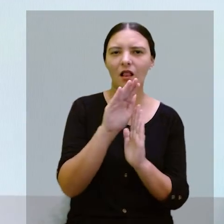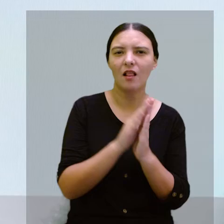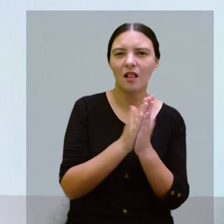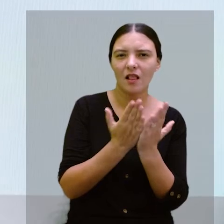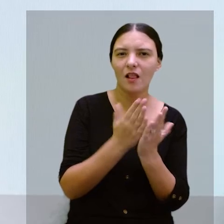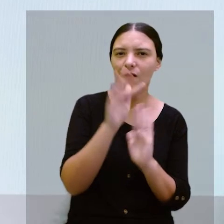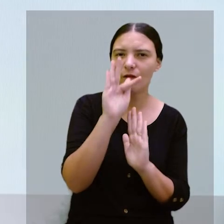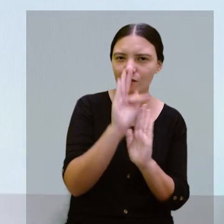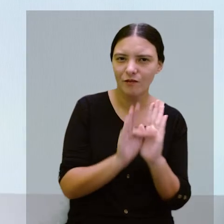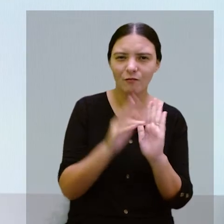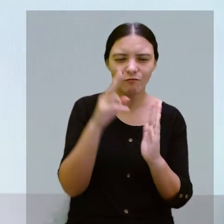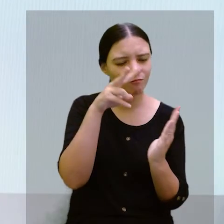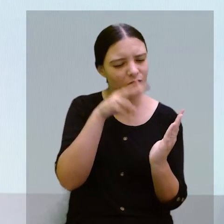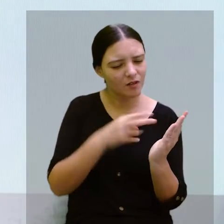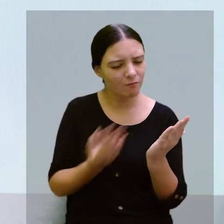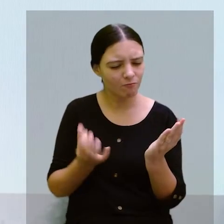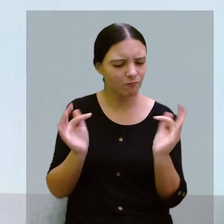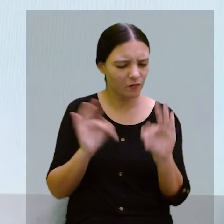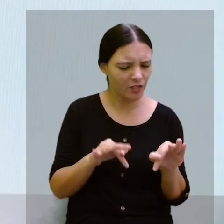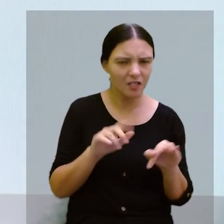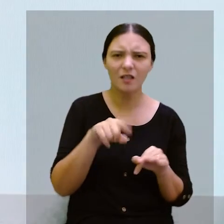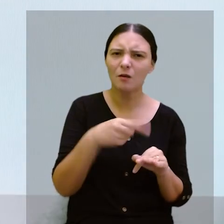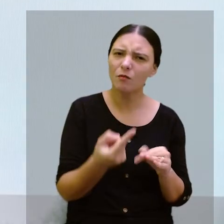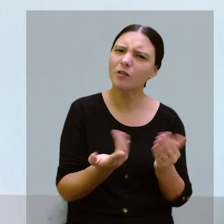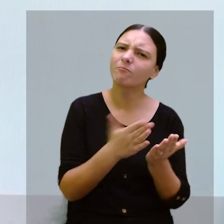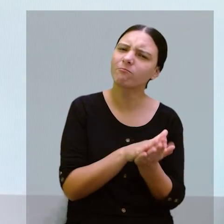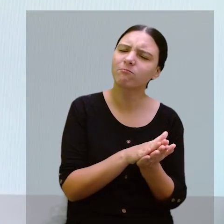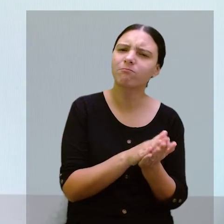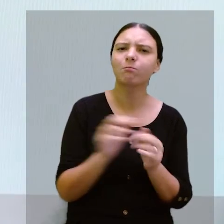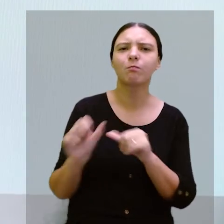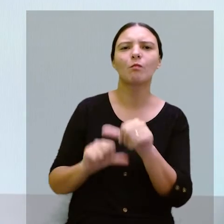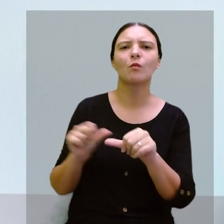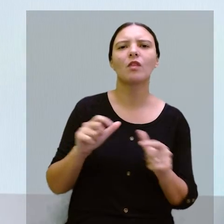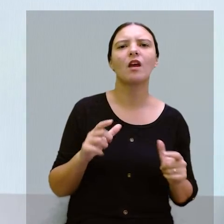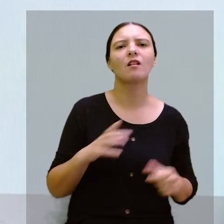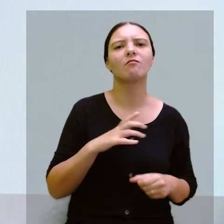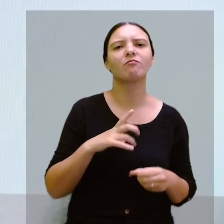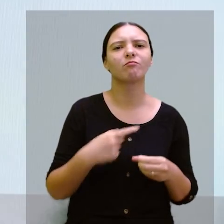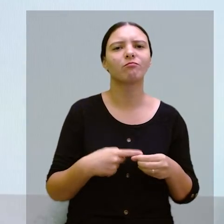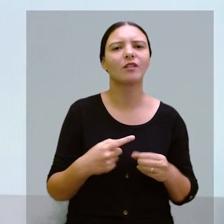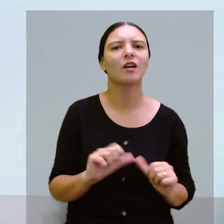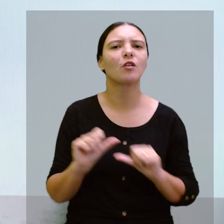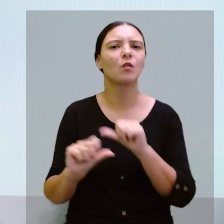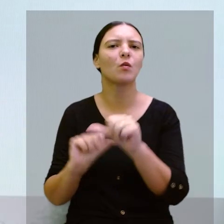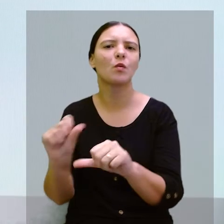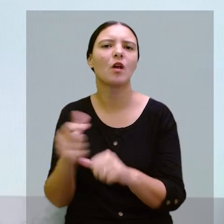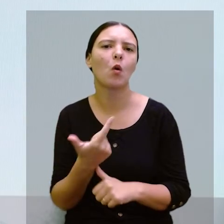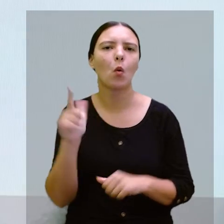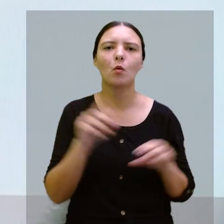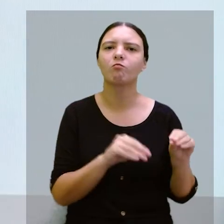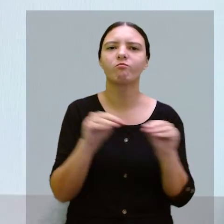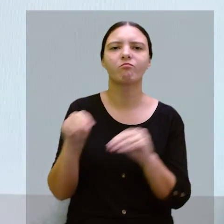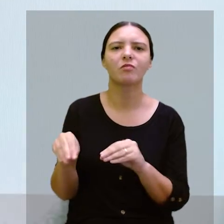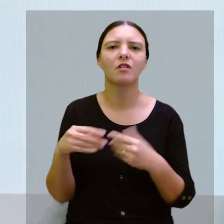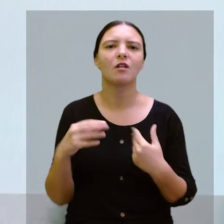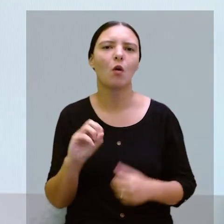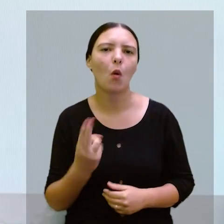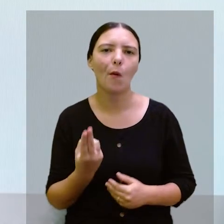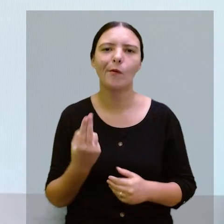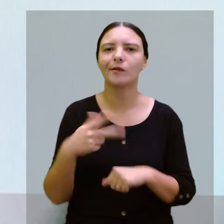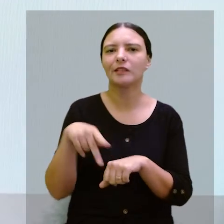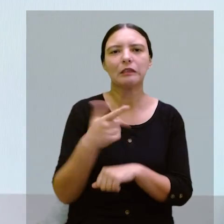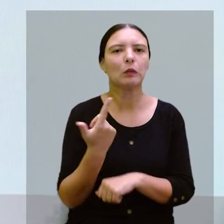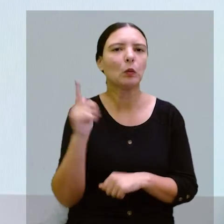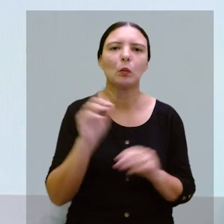livro, quiseram mudar da cidade, ou interagir com a cidade de outra forma, quiseram morar fora de algum modo.